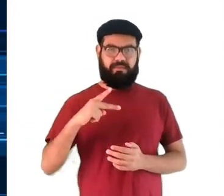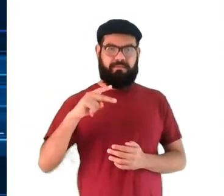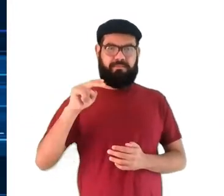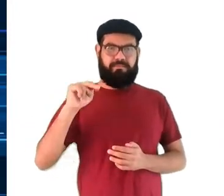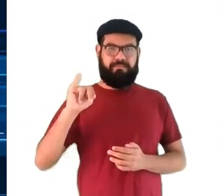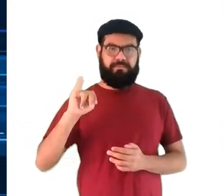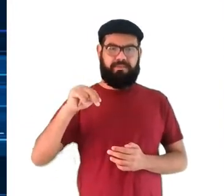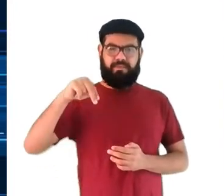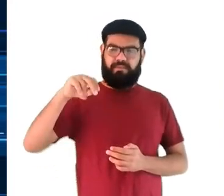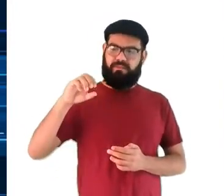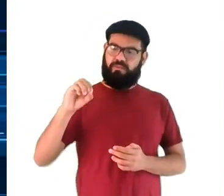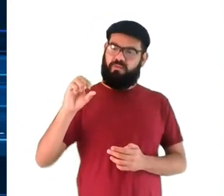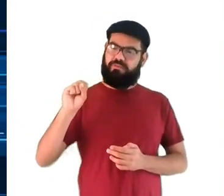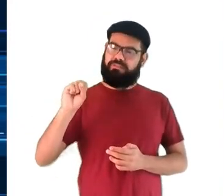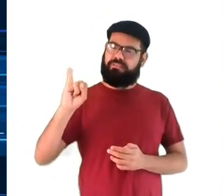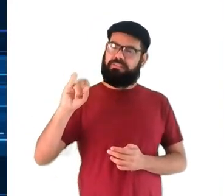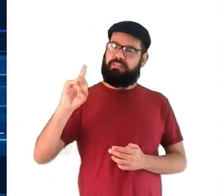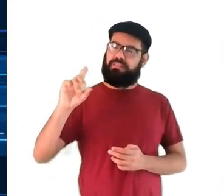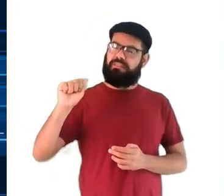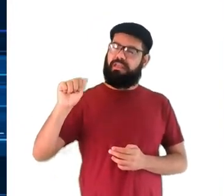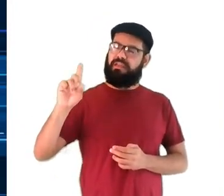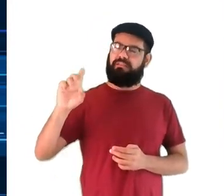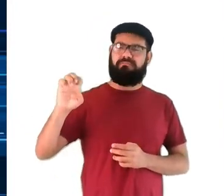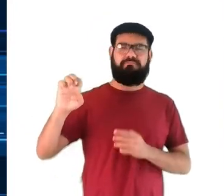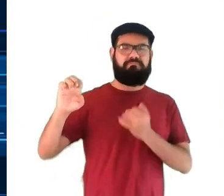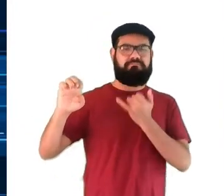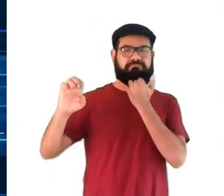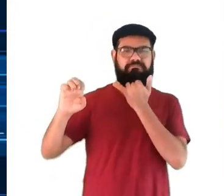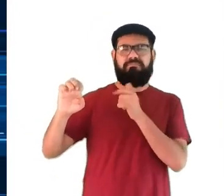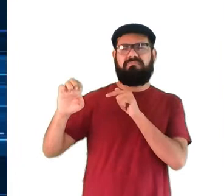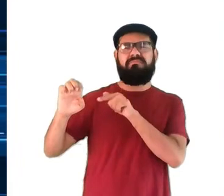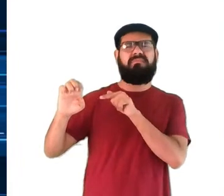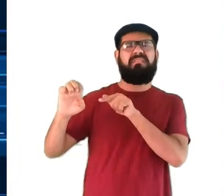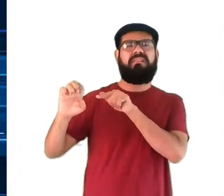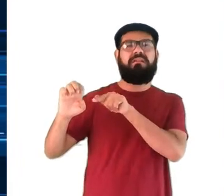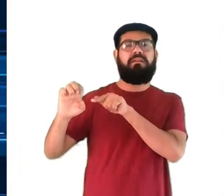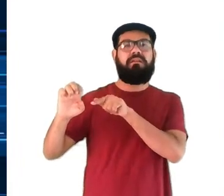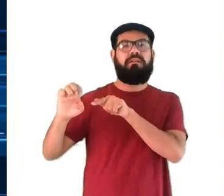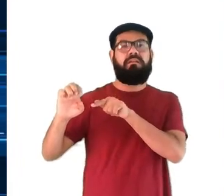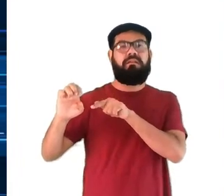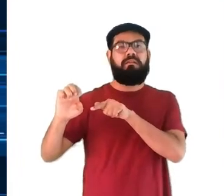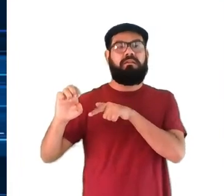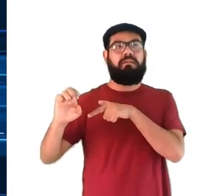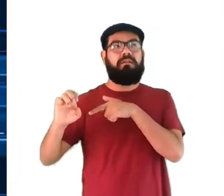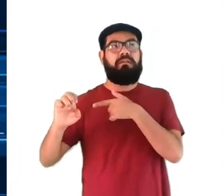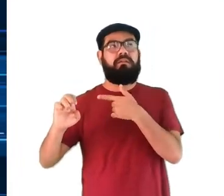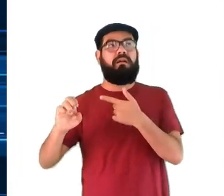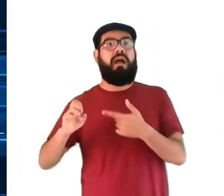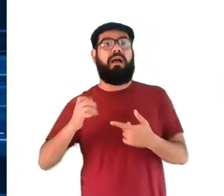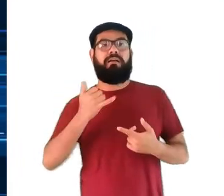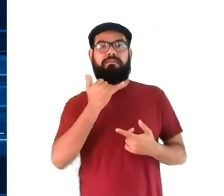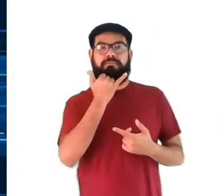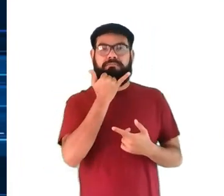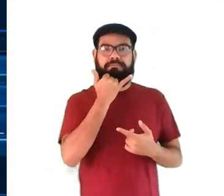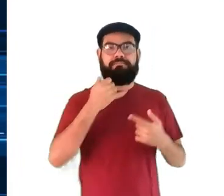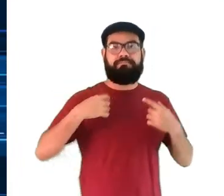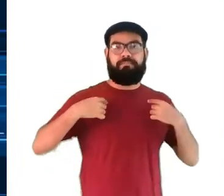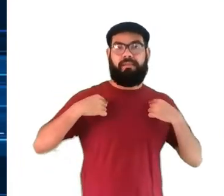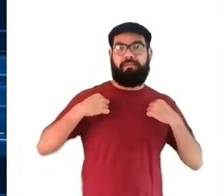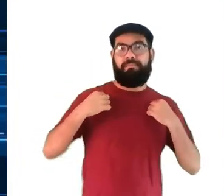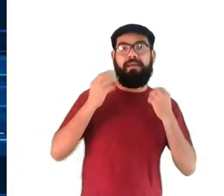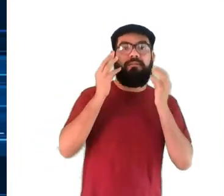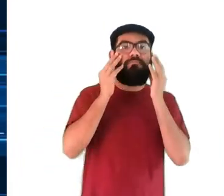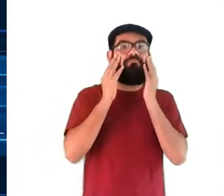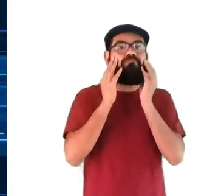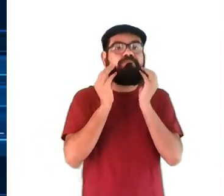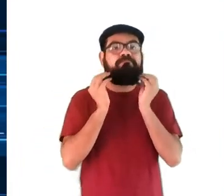da pilosidade são os pelos, né, que nascem no corpo, no rosto.